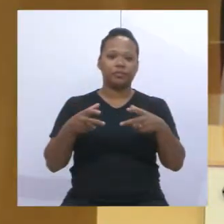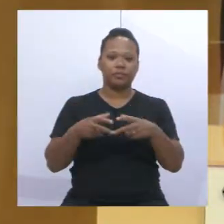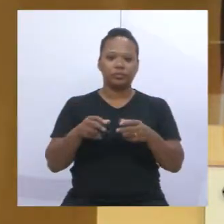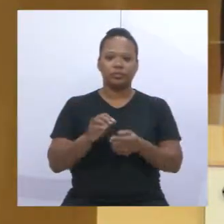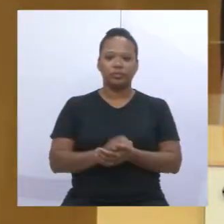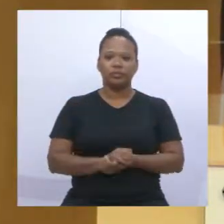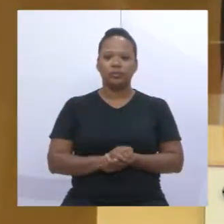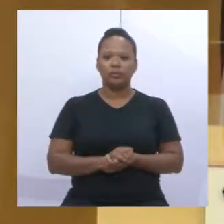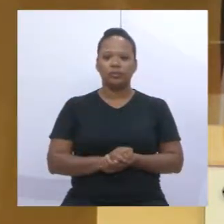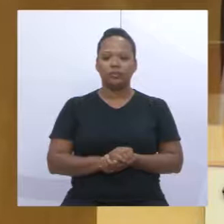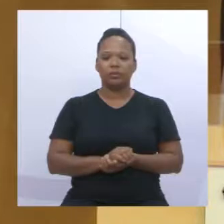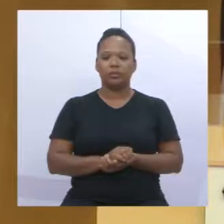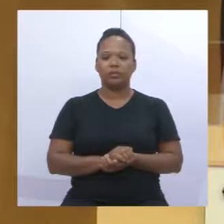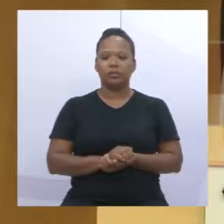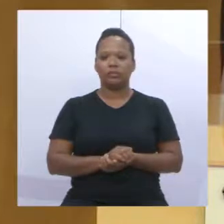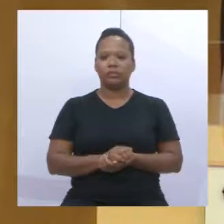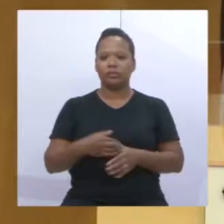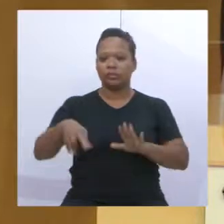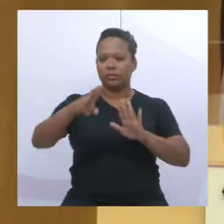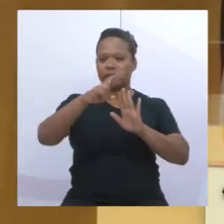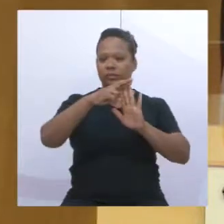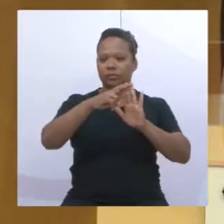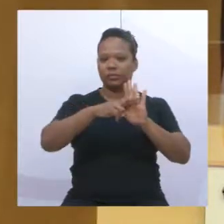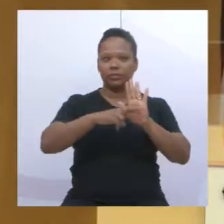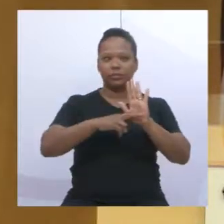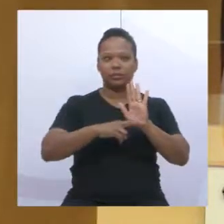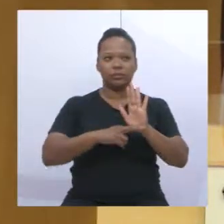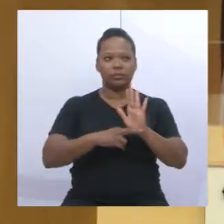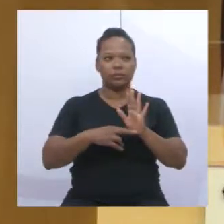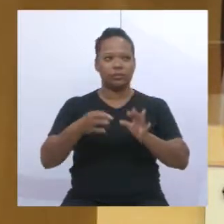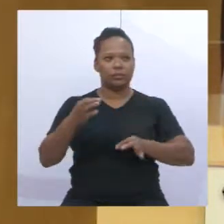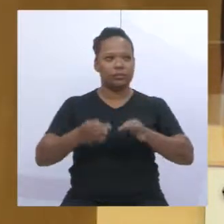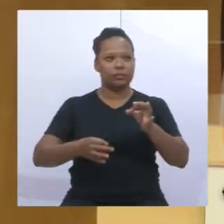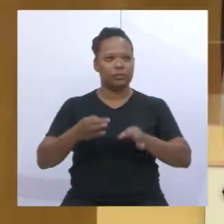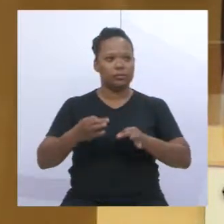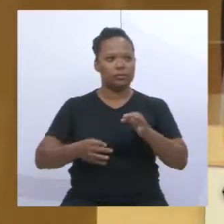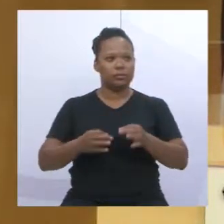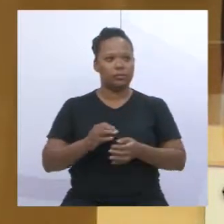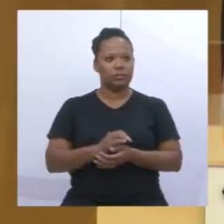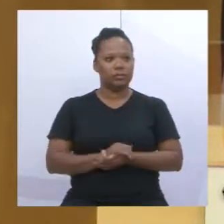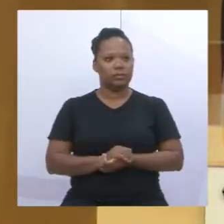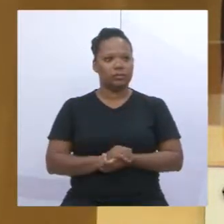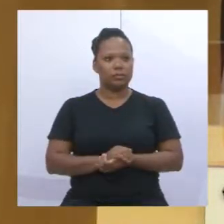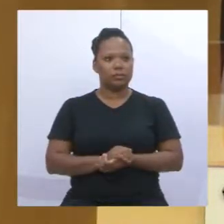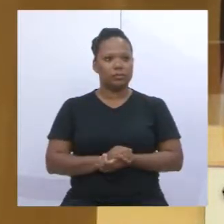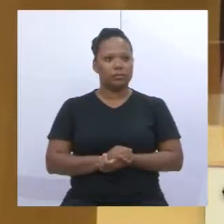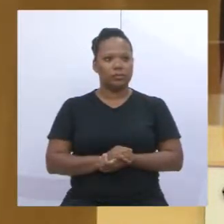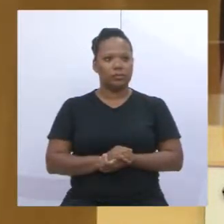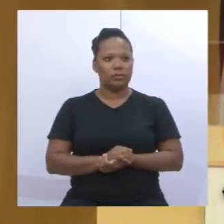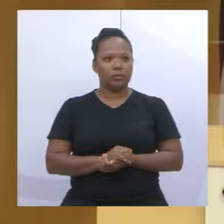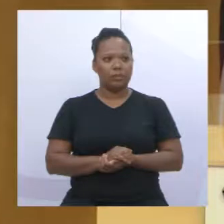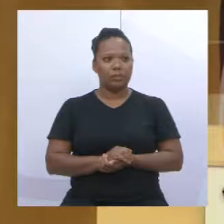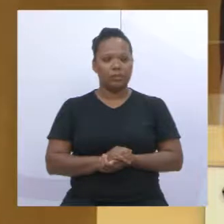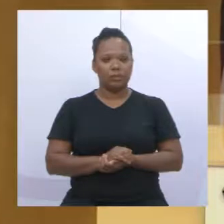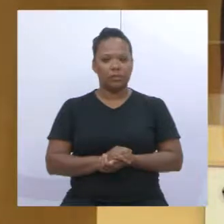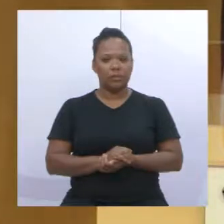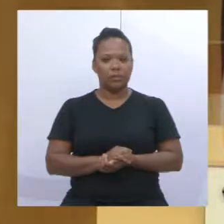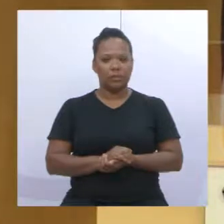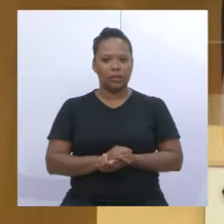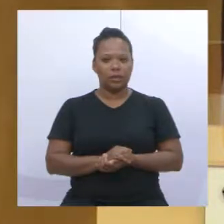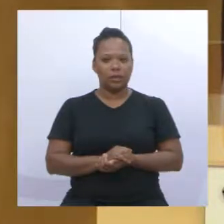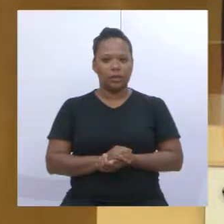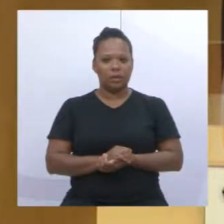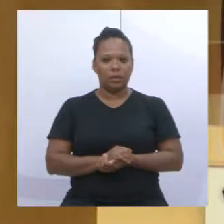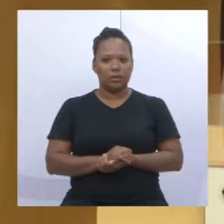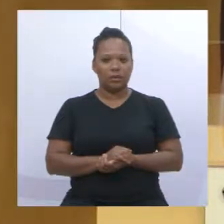motivações jurídicas e técnicas que me levam a concordar com o veto total do prefeito Isaías Santana.